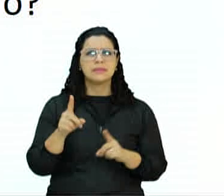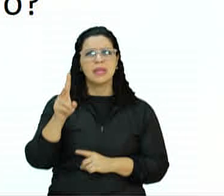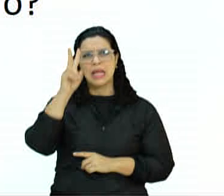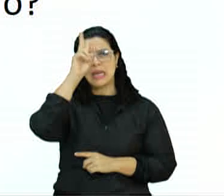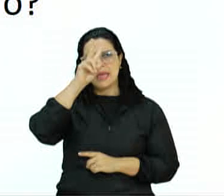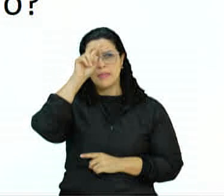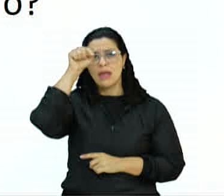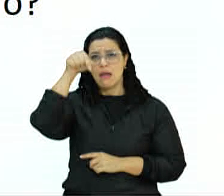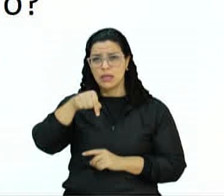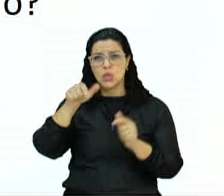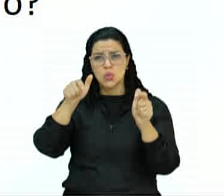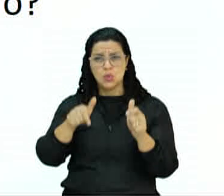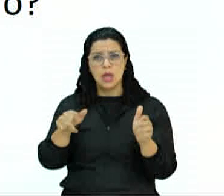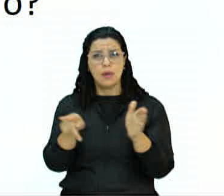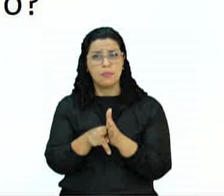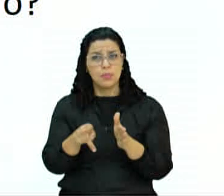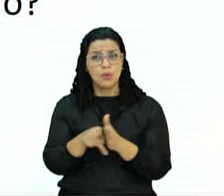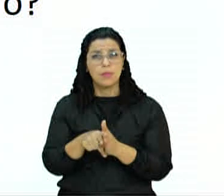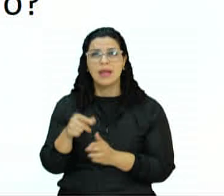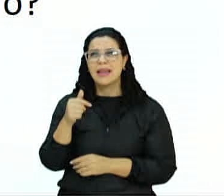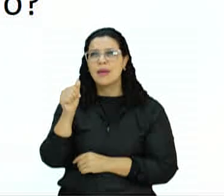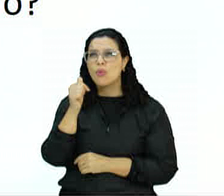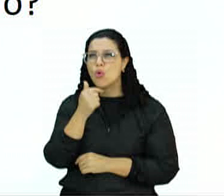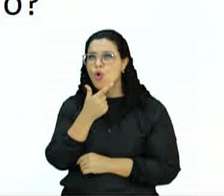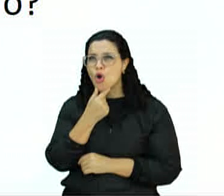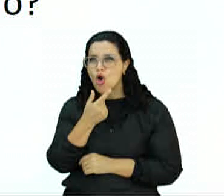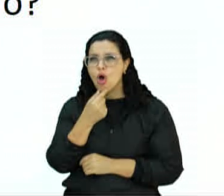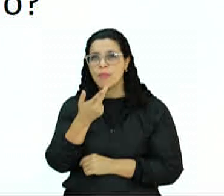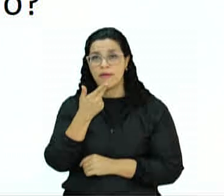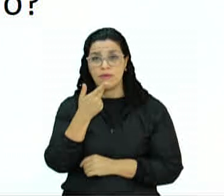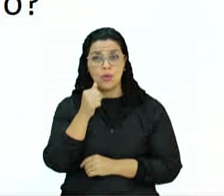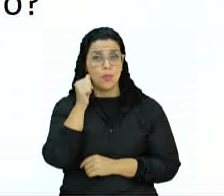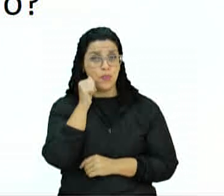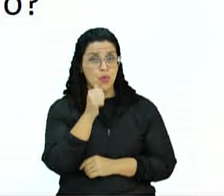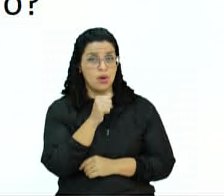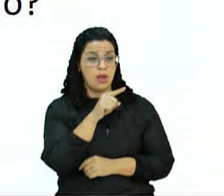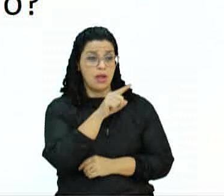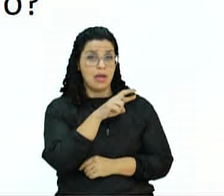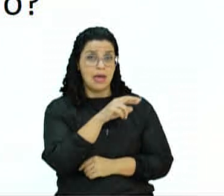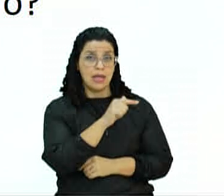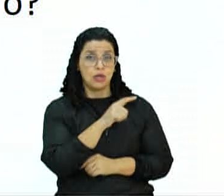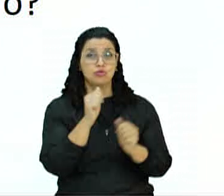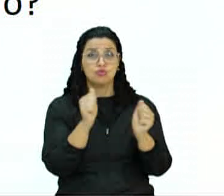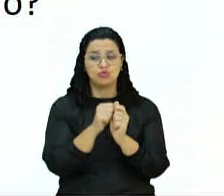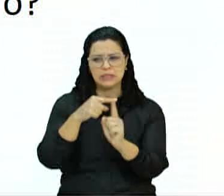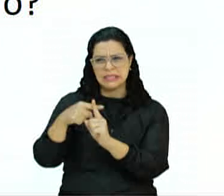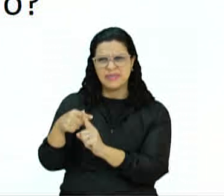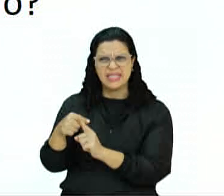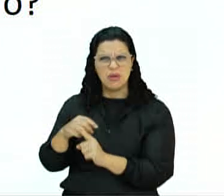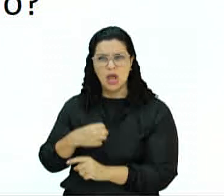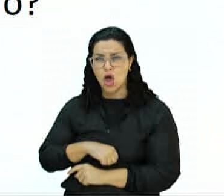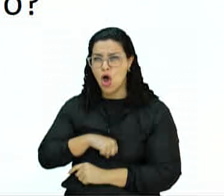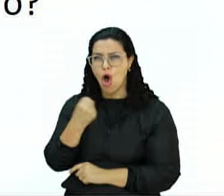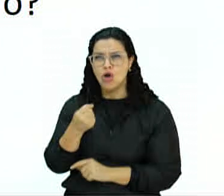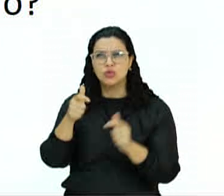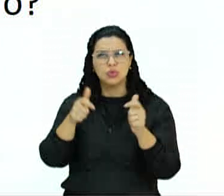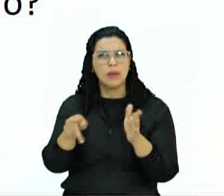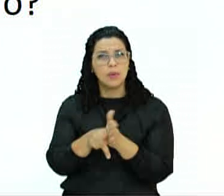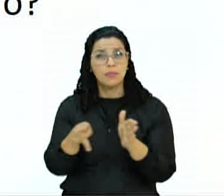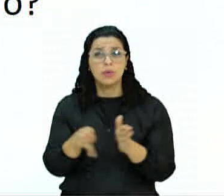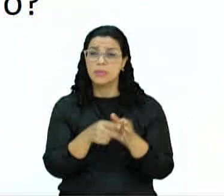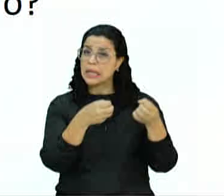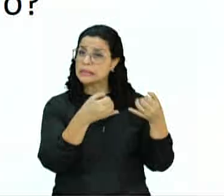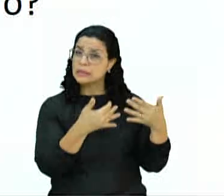me lembrei deste lugar. Lembra que o Ricardo tinha levado a Raquel lá para o cemitério e ela tinha odiado a história? Ele está